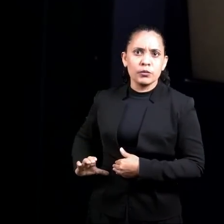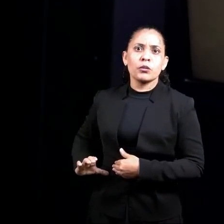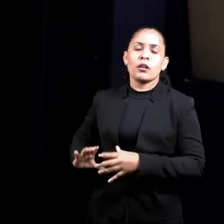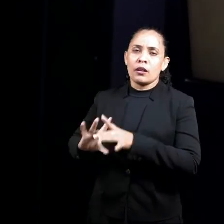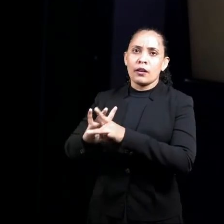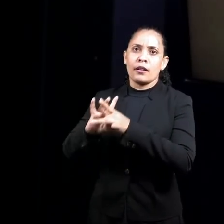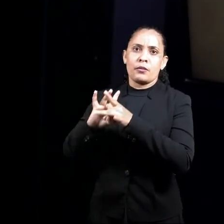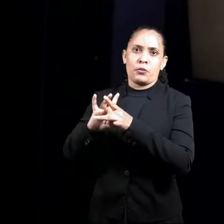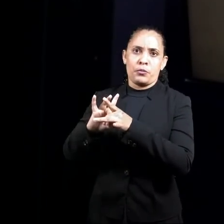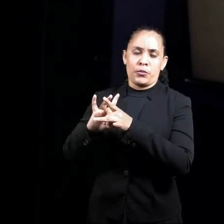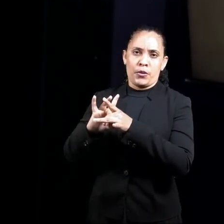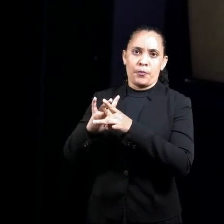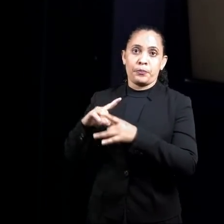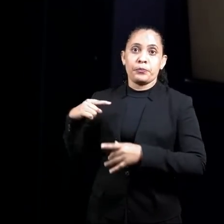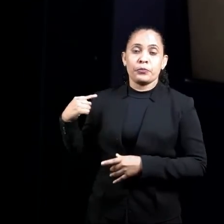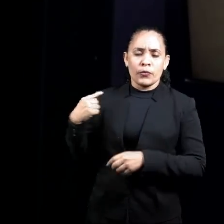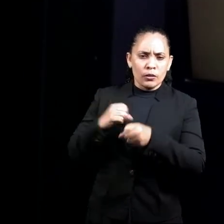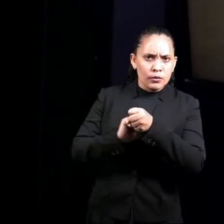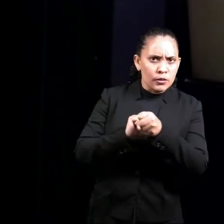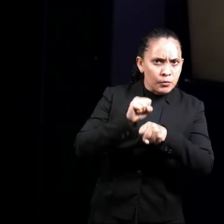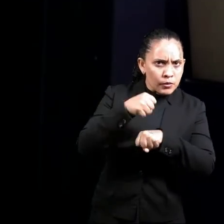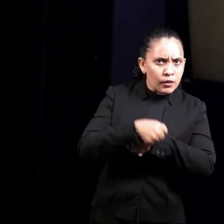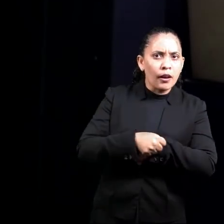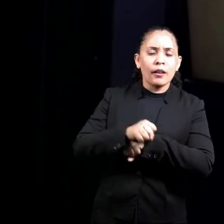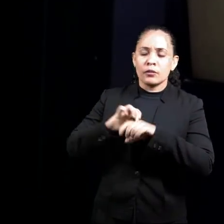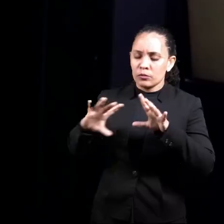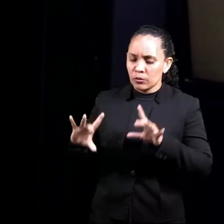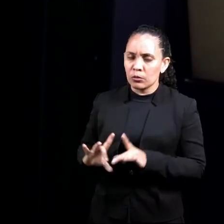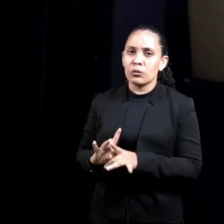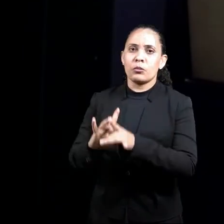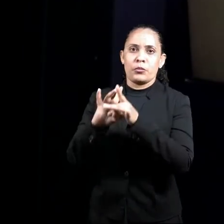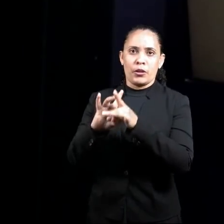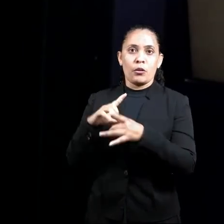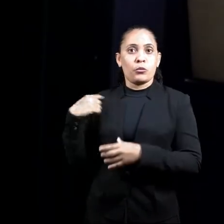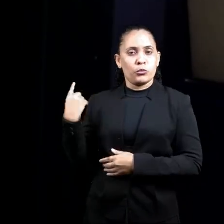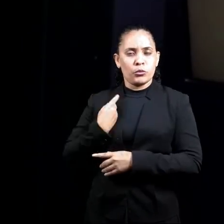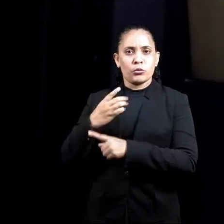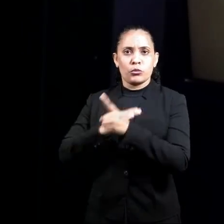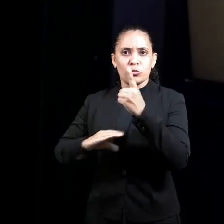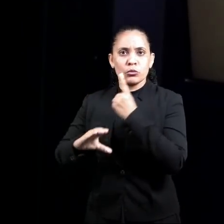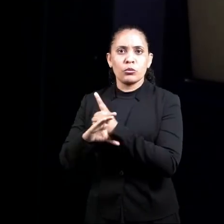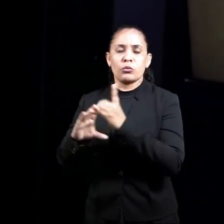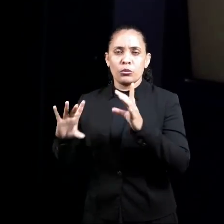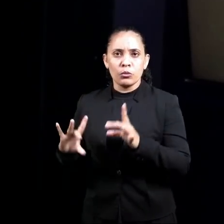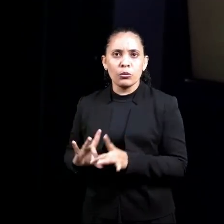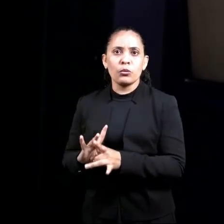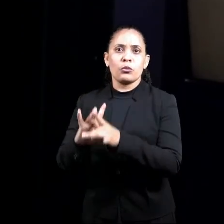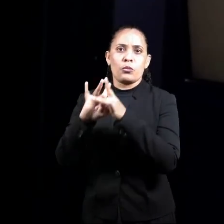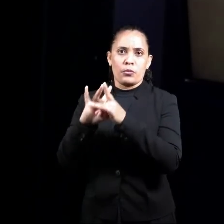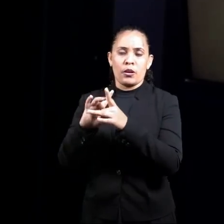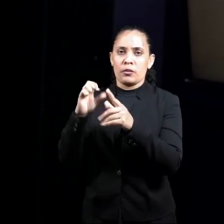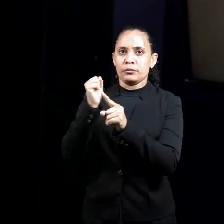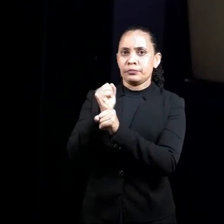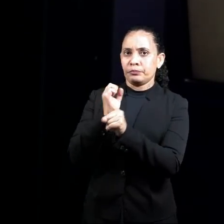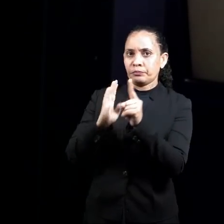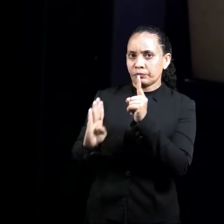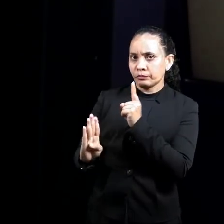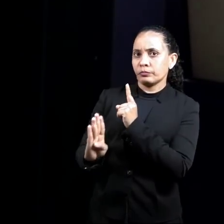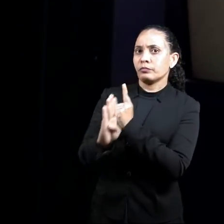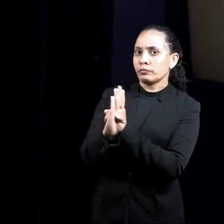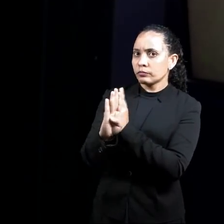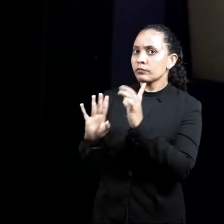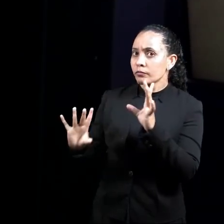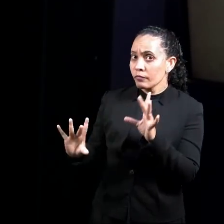a comunhão no corpo. Nos nossos seminários, a comunhão no corpo. Nos nossos cultos, é a comunhão no corpo. A escola bíblica, A